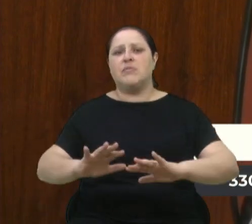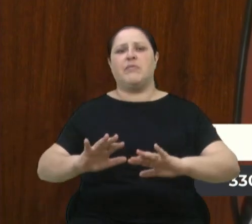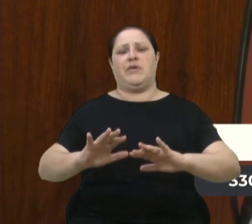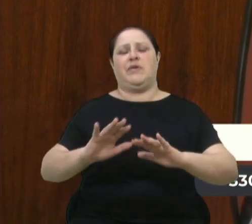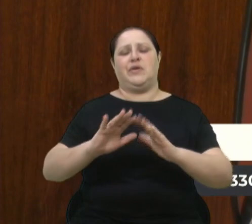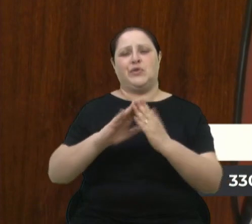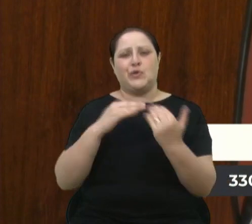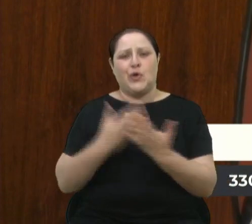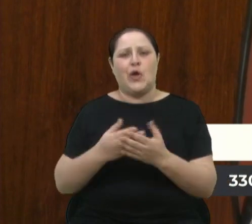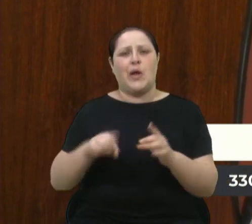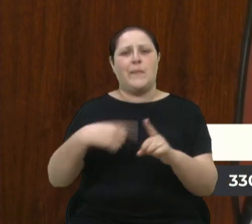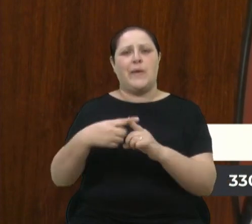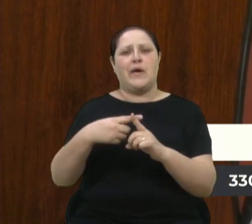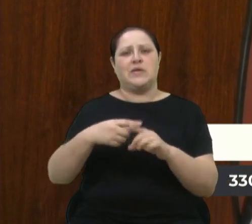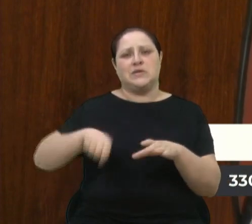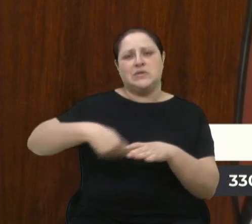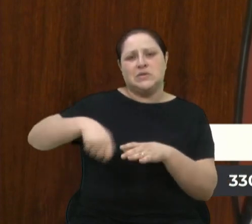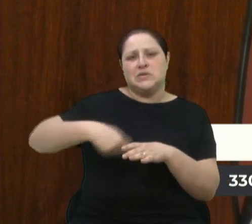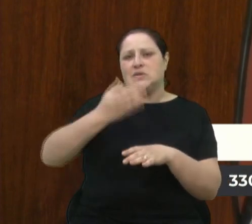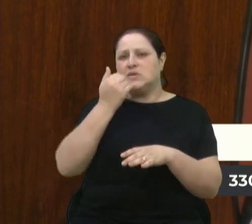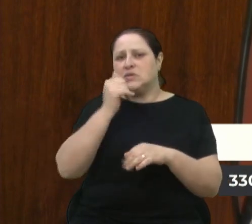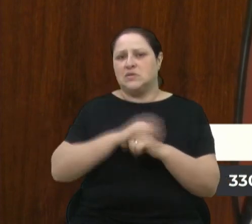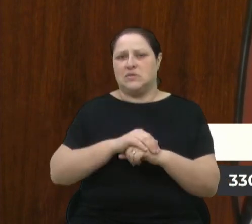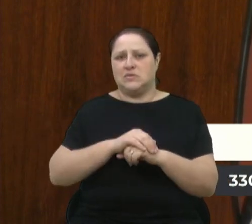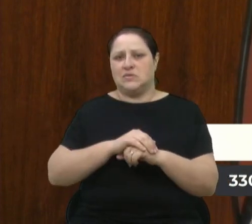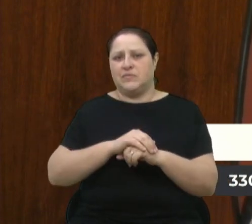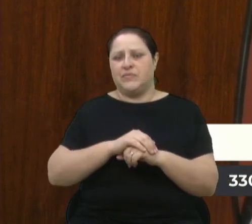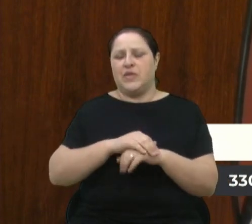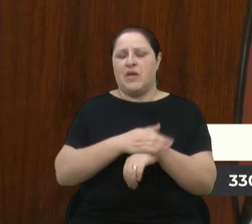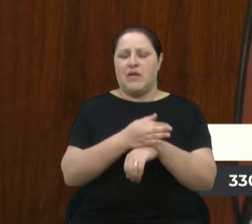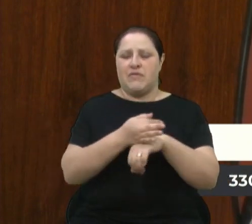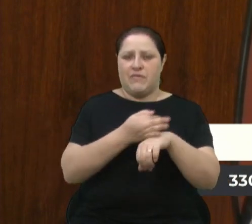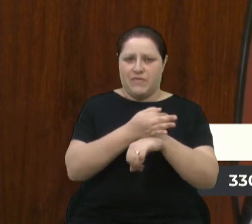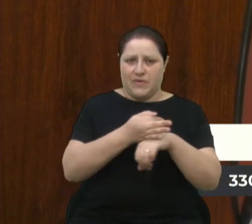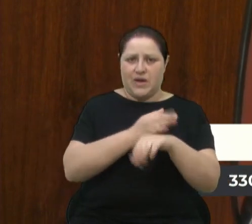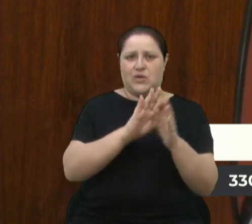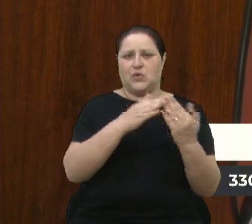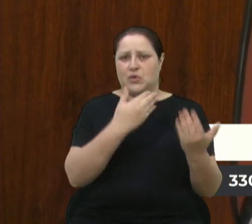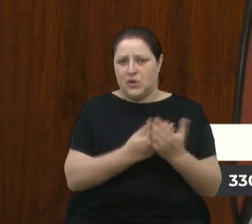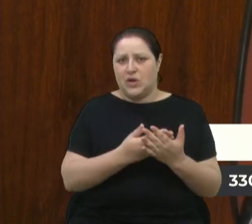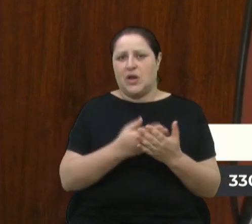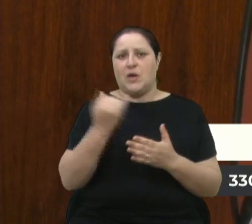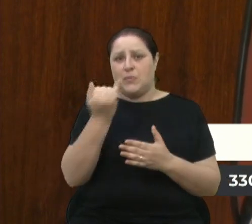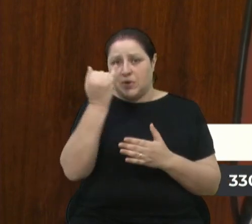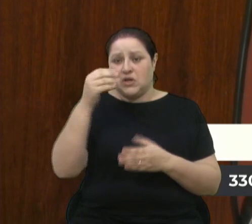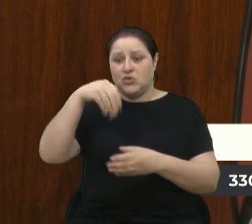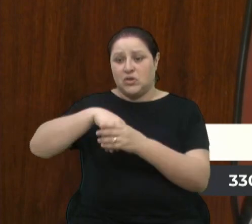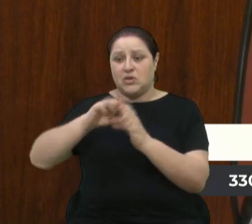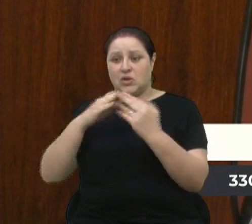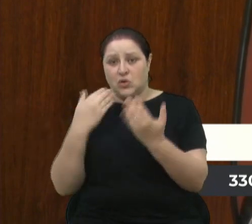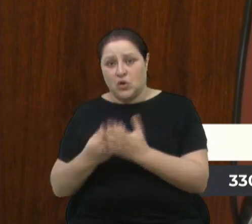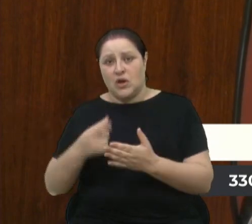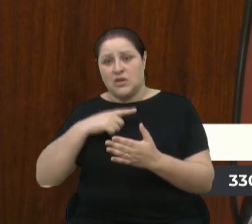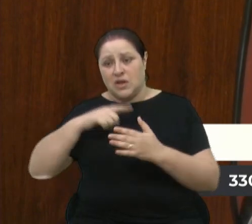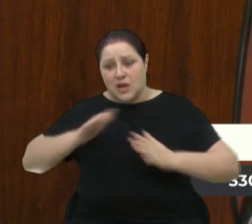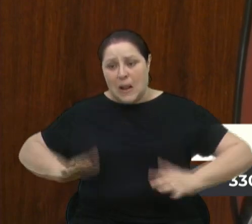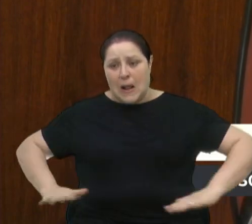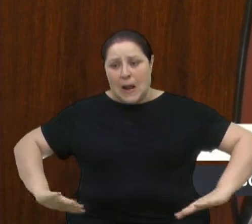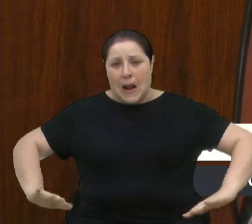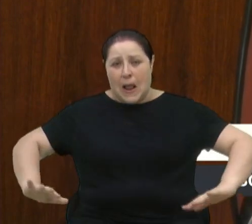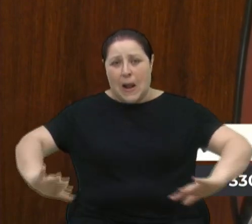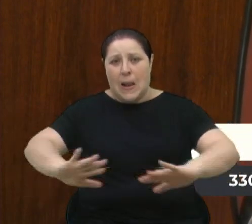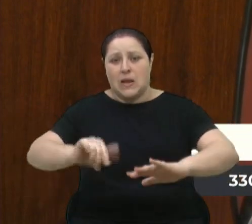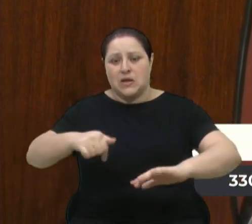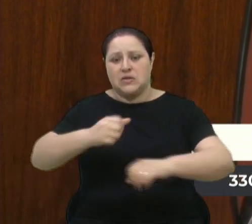O quanto as férias escolares da metade do ano ela é importante para aquele faxinão na escola, e que esse ano